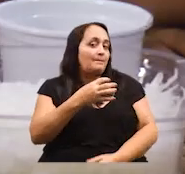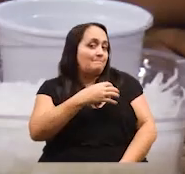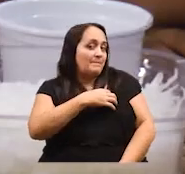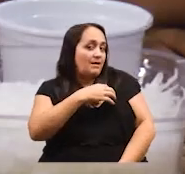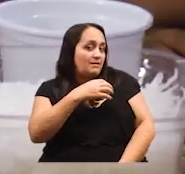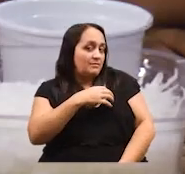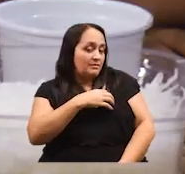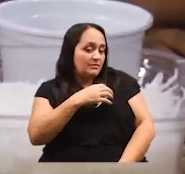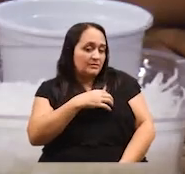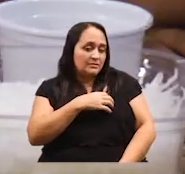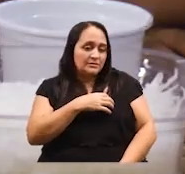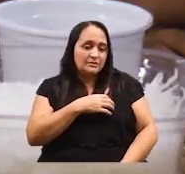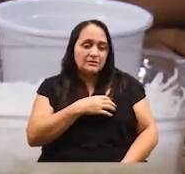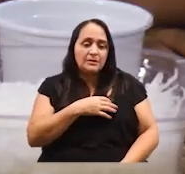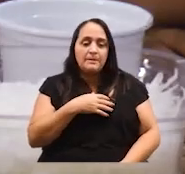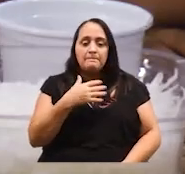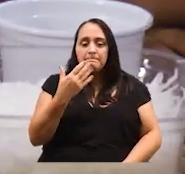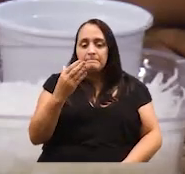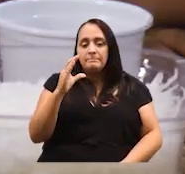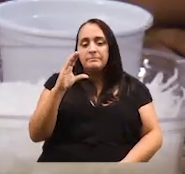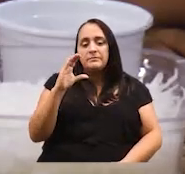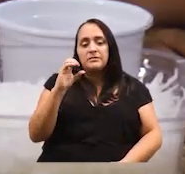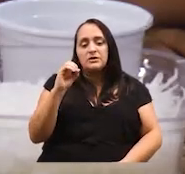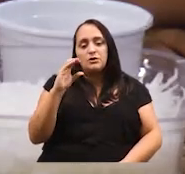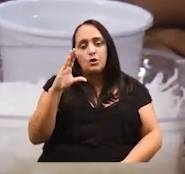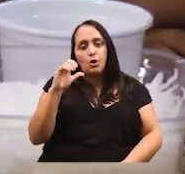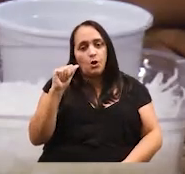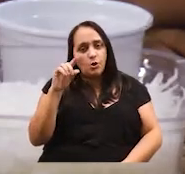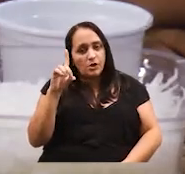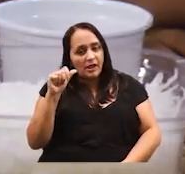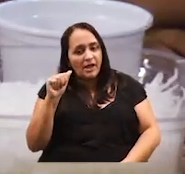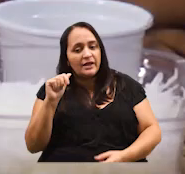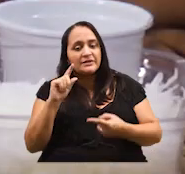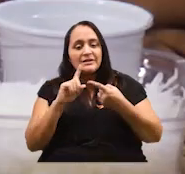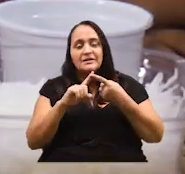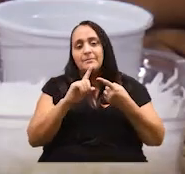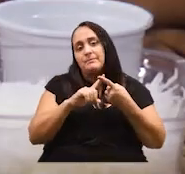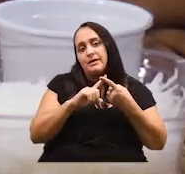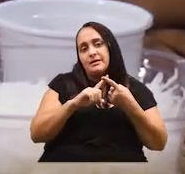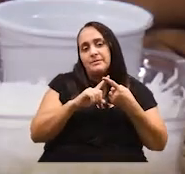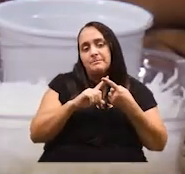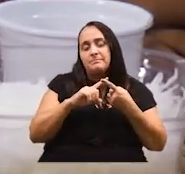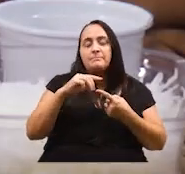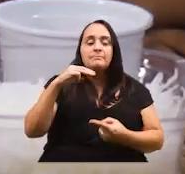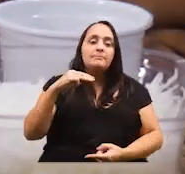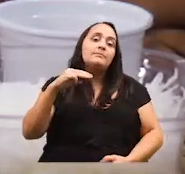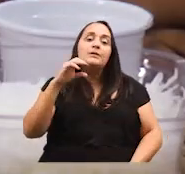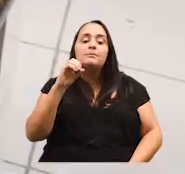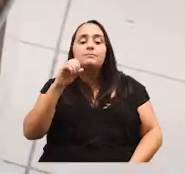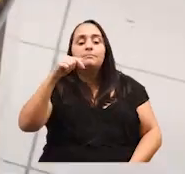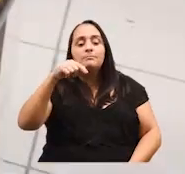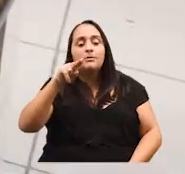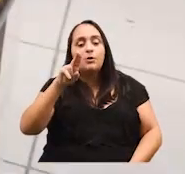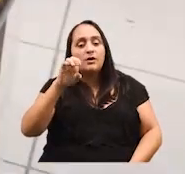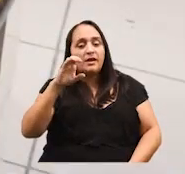a moqueca, pode ser usado ralado ou em forma de leite de coco. Certo.